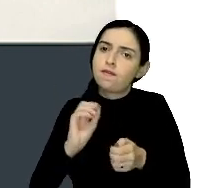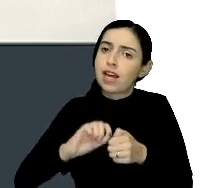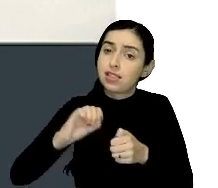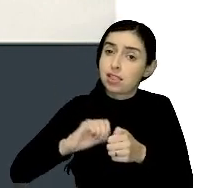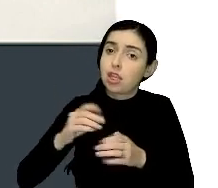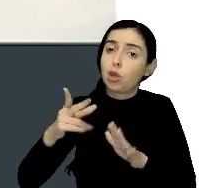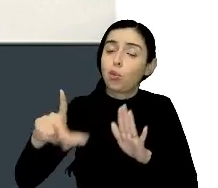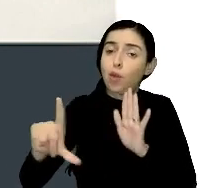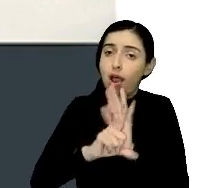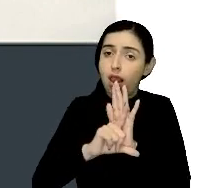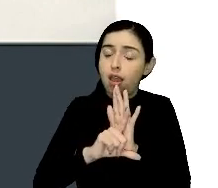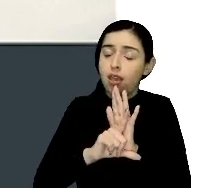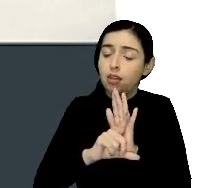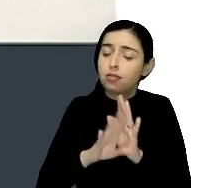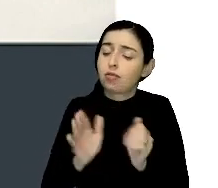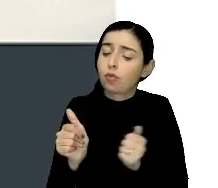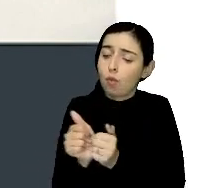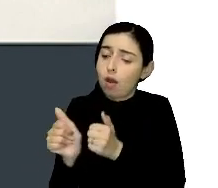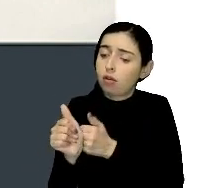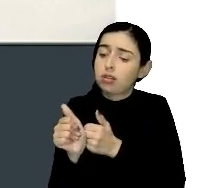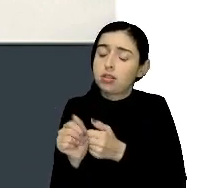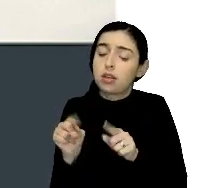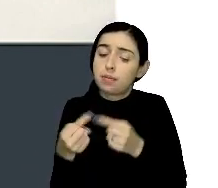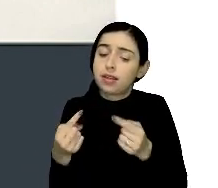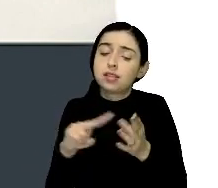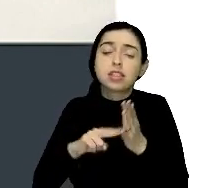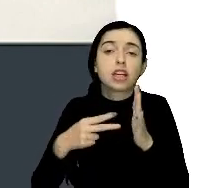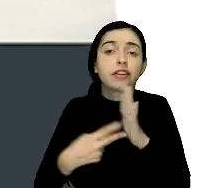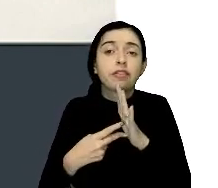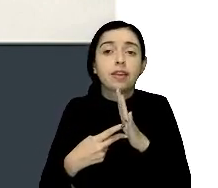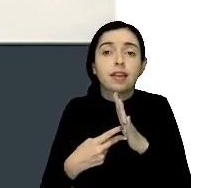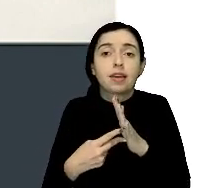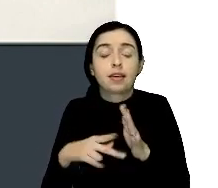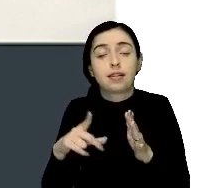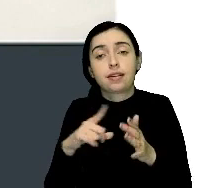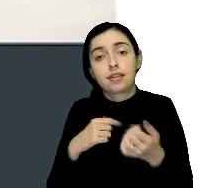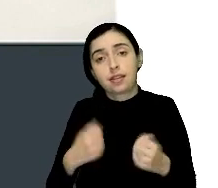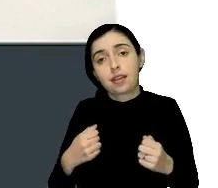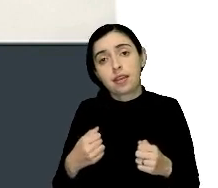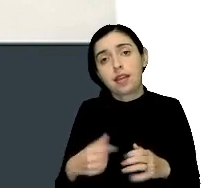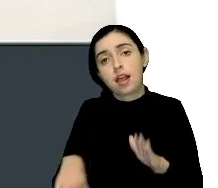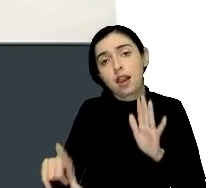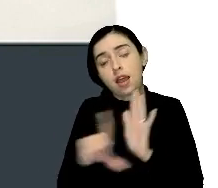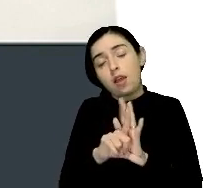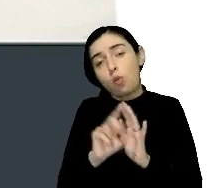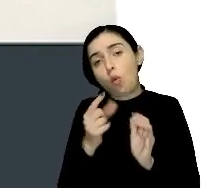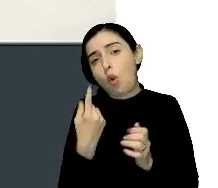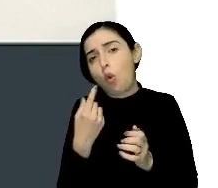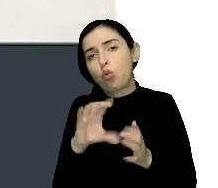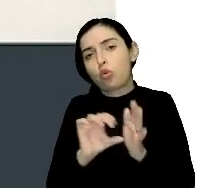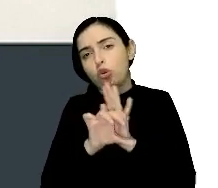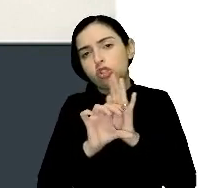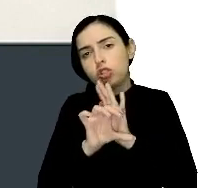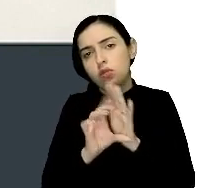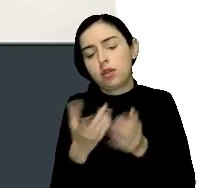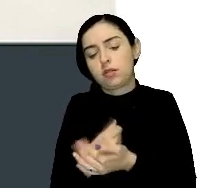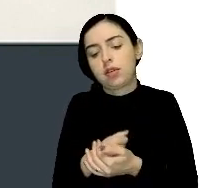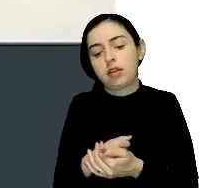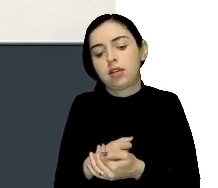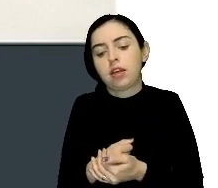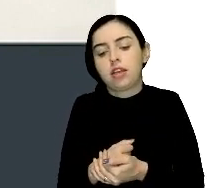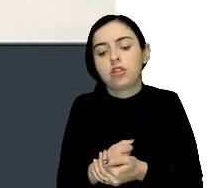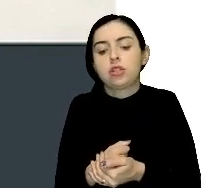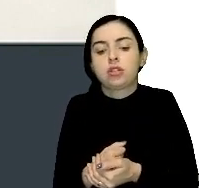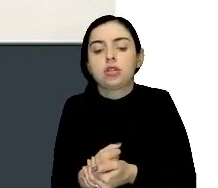Mas isso significa que haveria legalidade ou constitucionalidade nesse dispositivo? Então, isso é uma